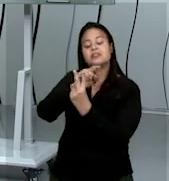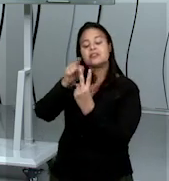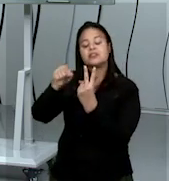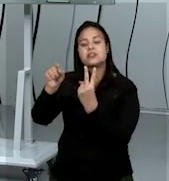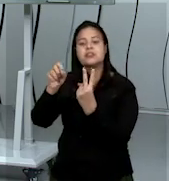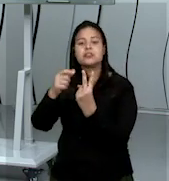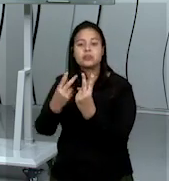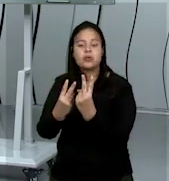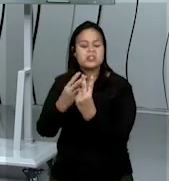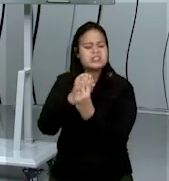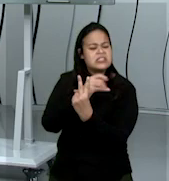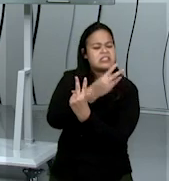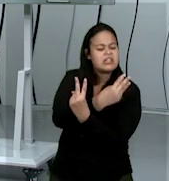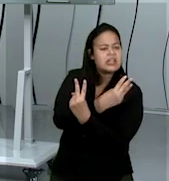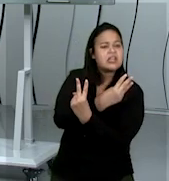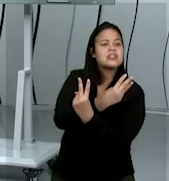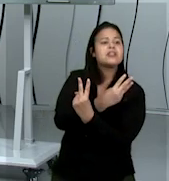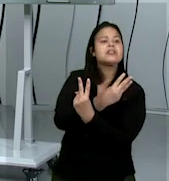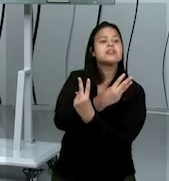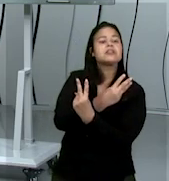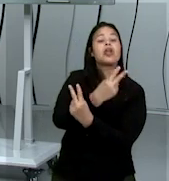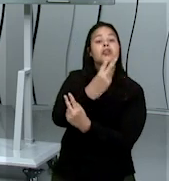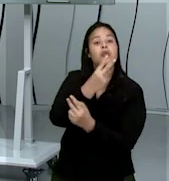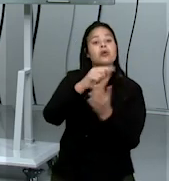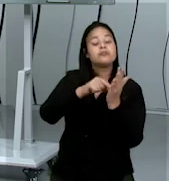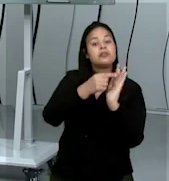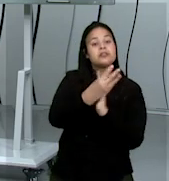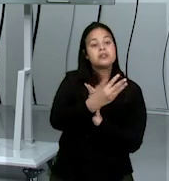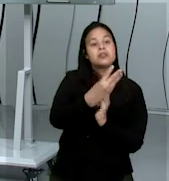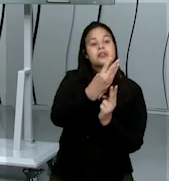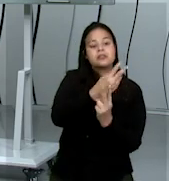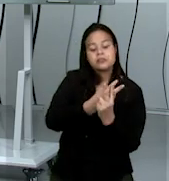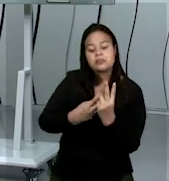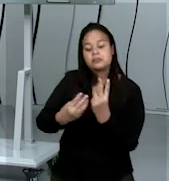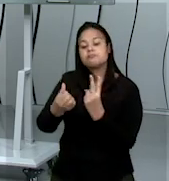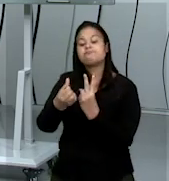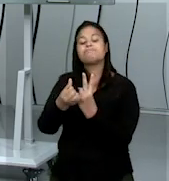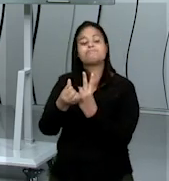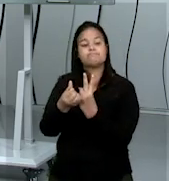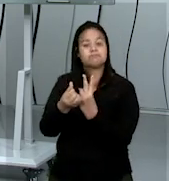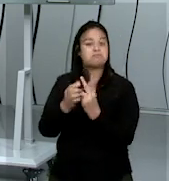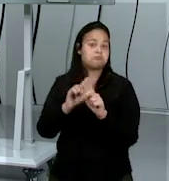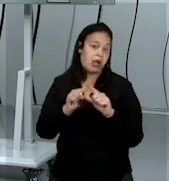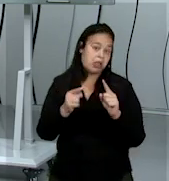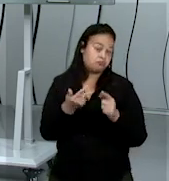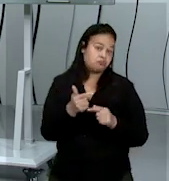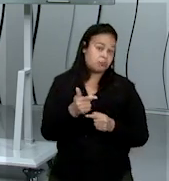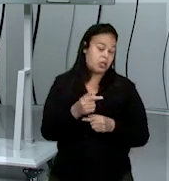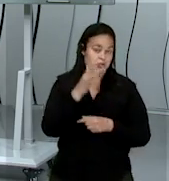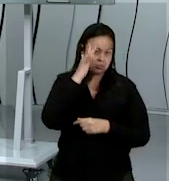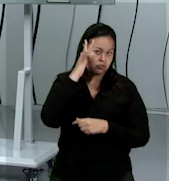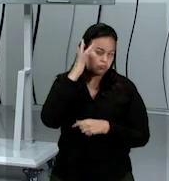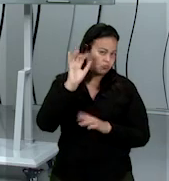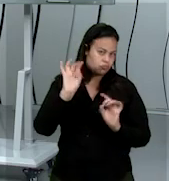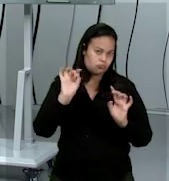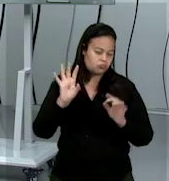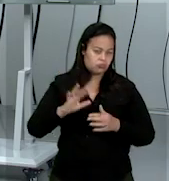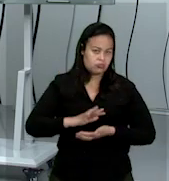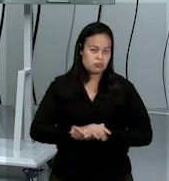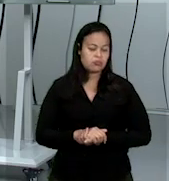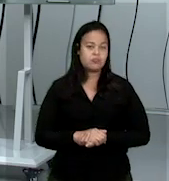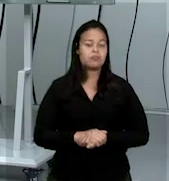tivesse um número 3 ali, aí você ia fazer 2 vezes 3 e ia colocar aqui 6, mas não tem 3, né? Só tem um 2, então é 2, tá